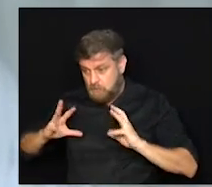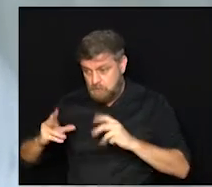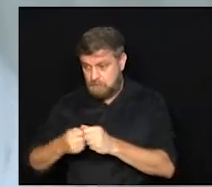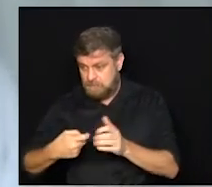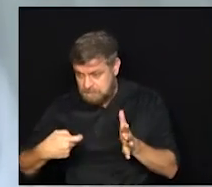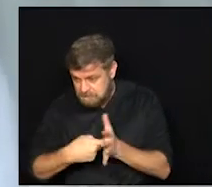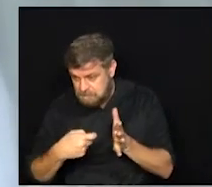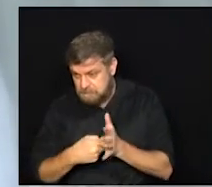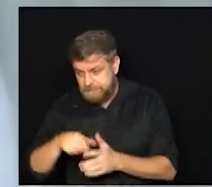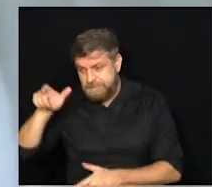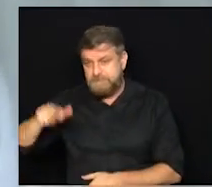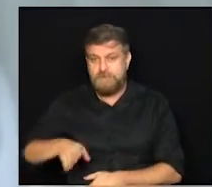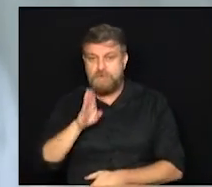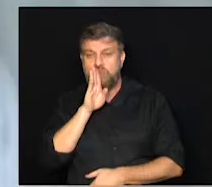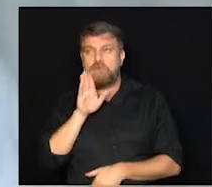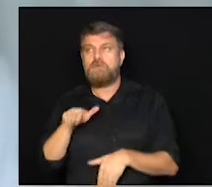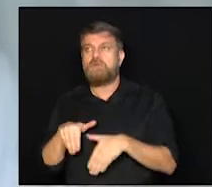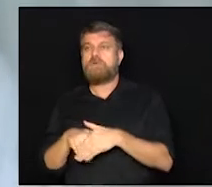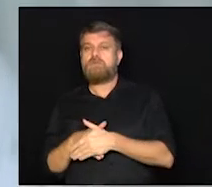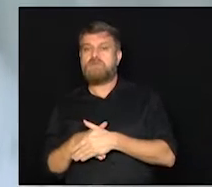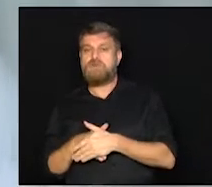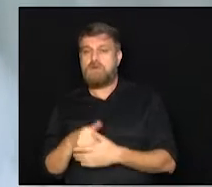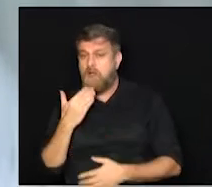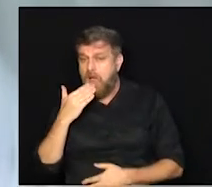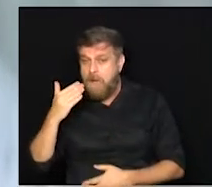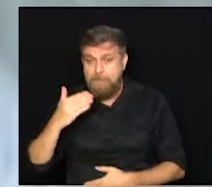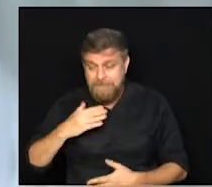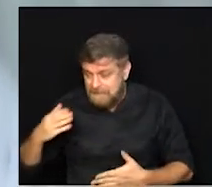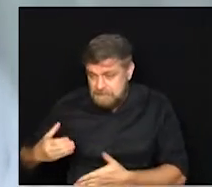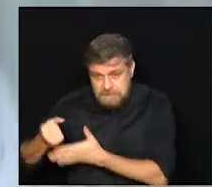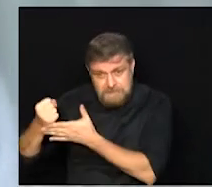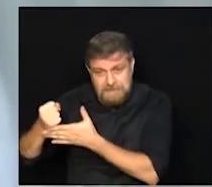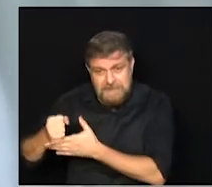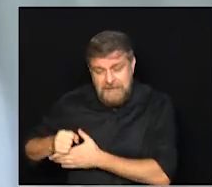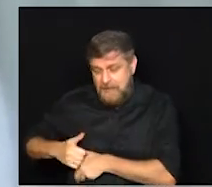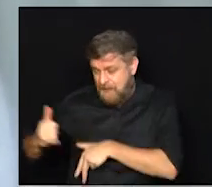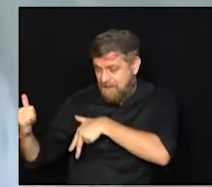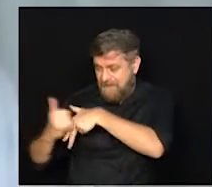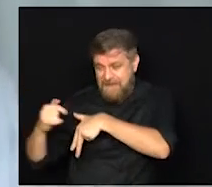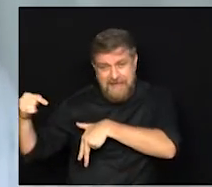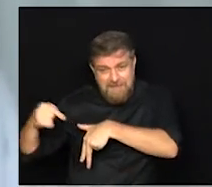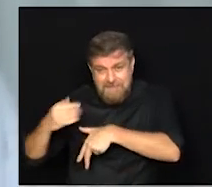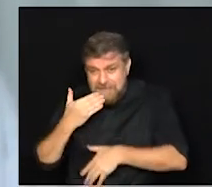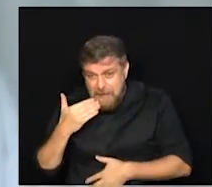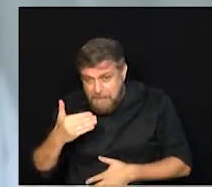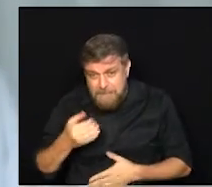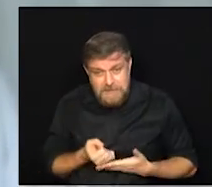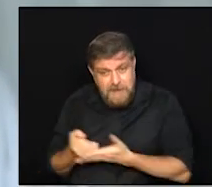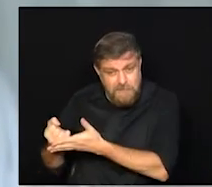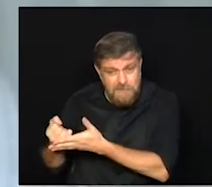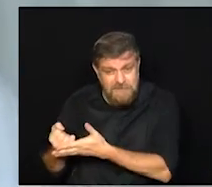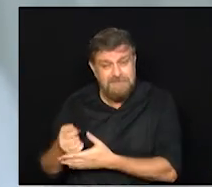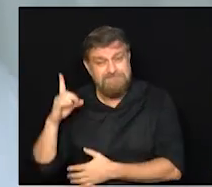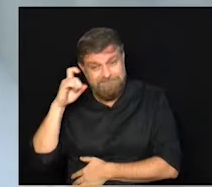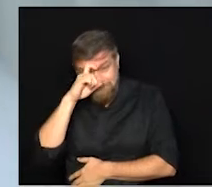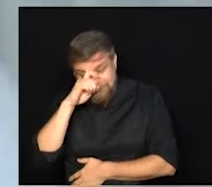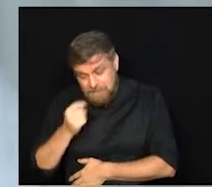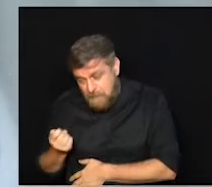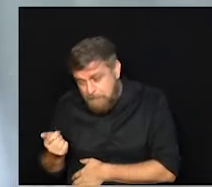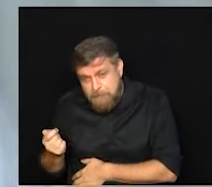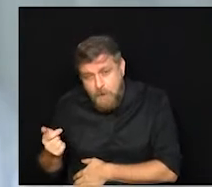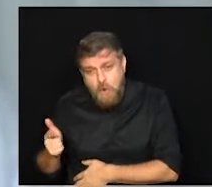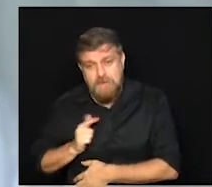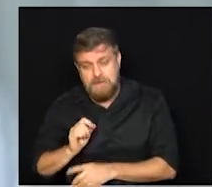Nem todo mundo pede socorro. Às vezes a vítima mesmo é mais difícil ela pedir socorro, então às vezes a